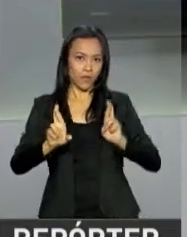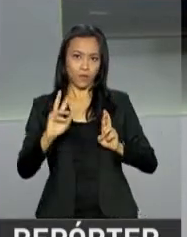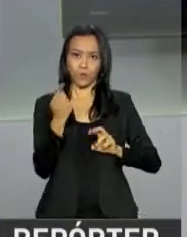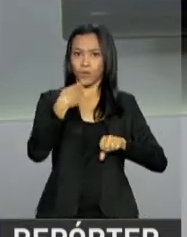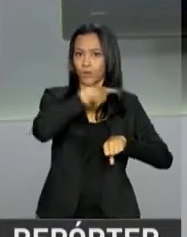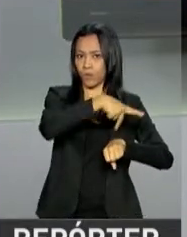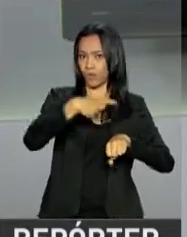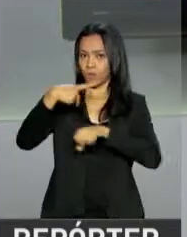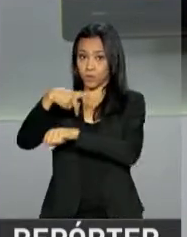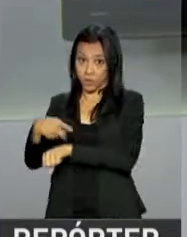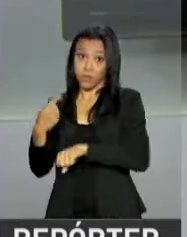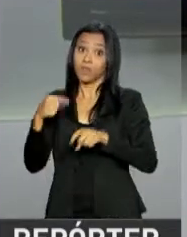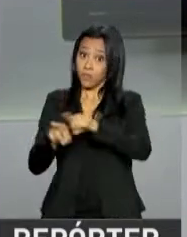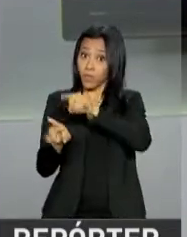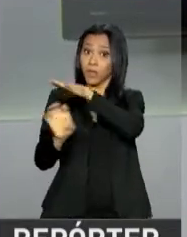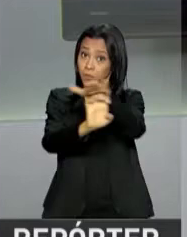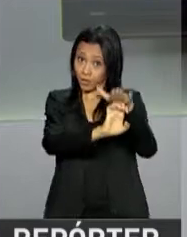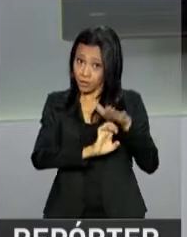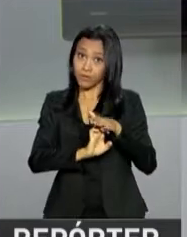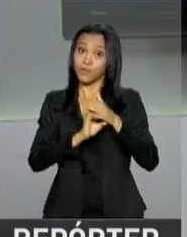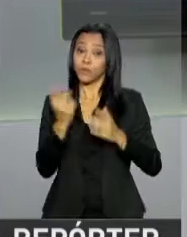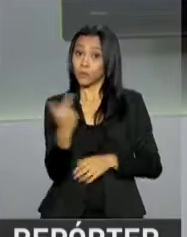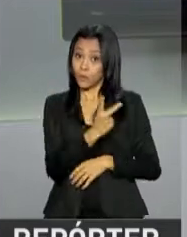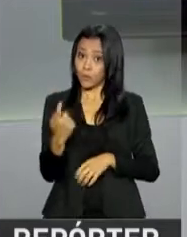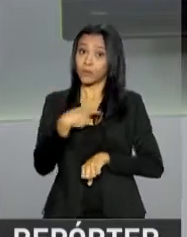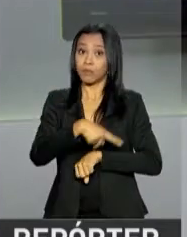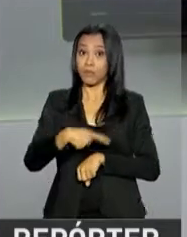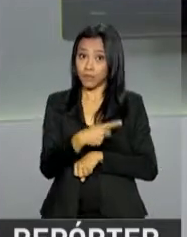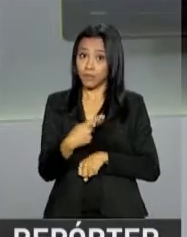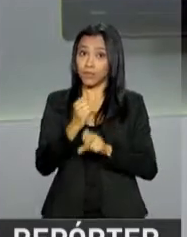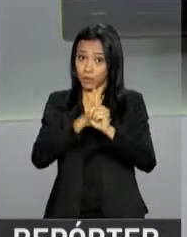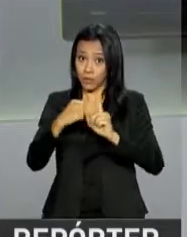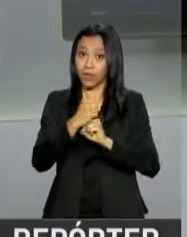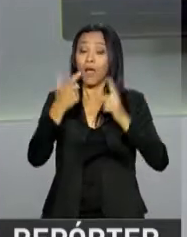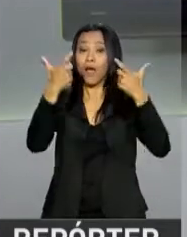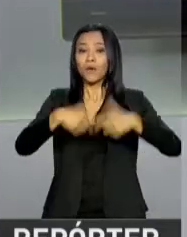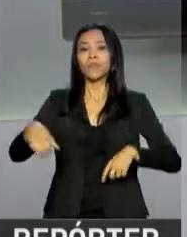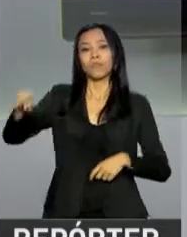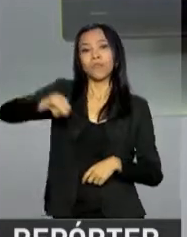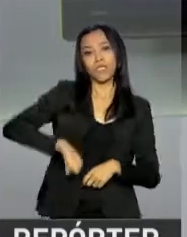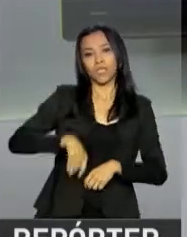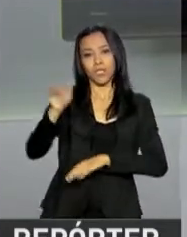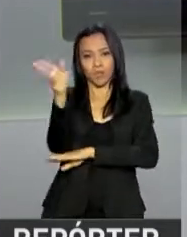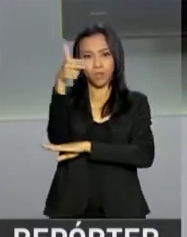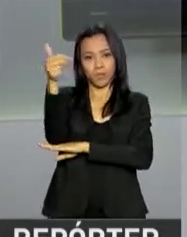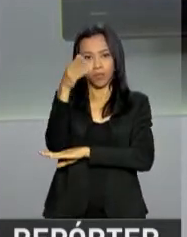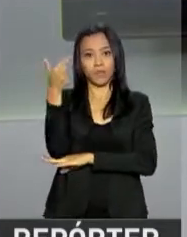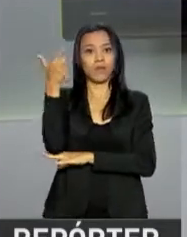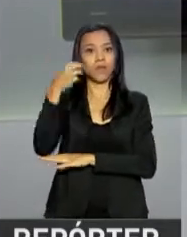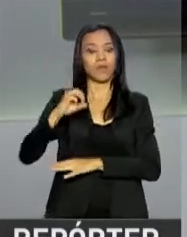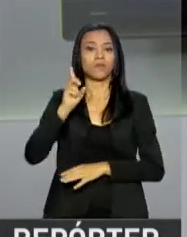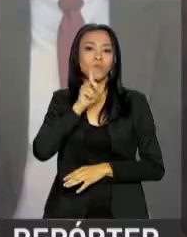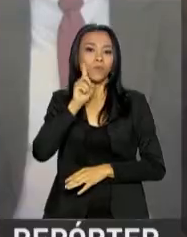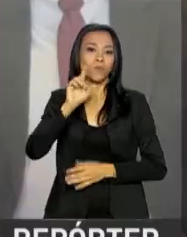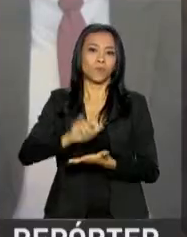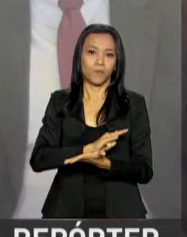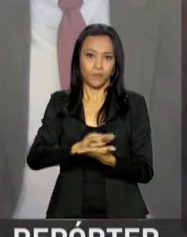governos de empresas e da sociedade civil dos dois países na embaixada do brasil em washington